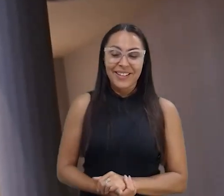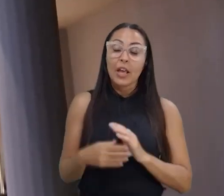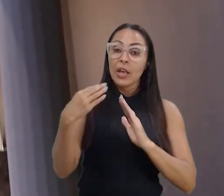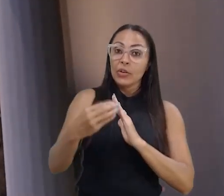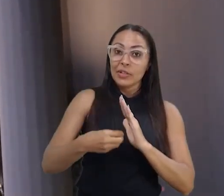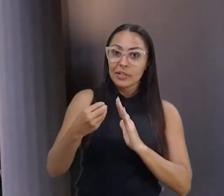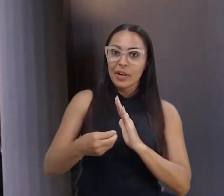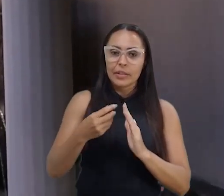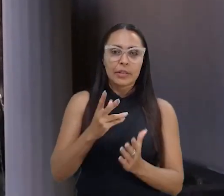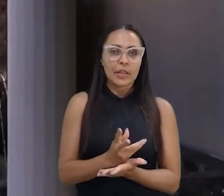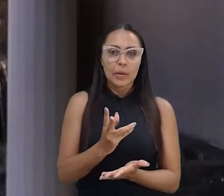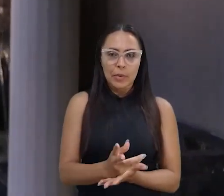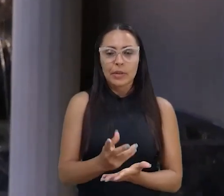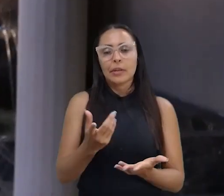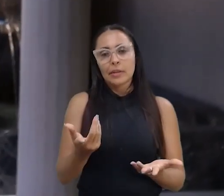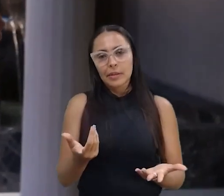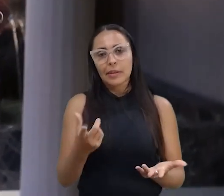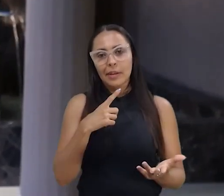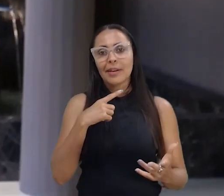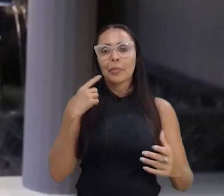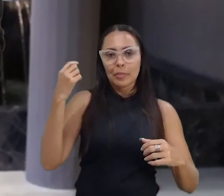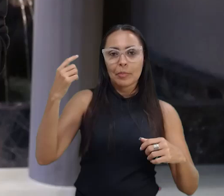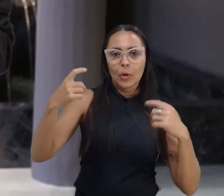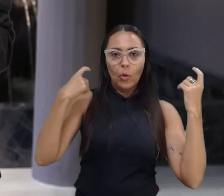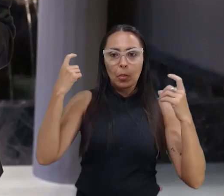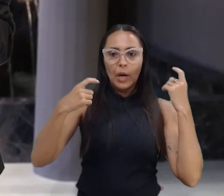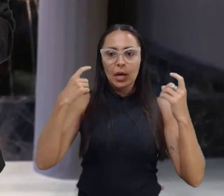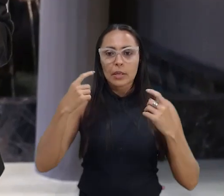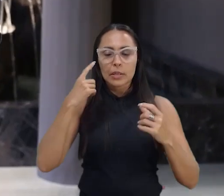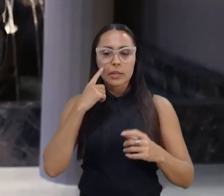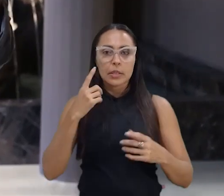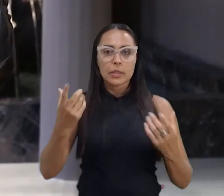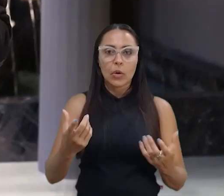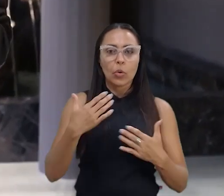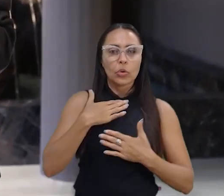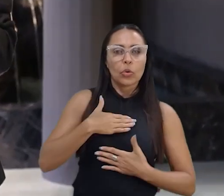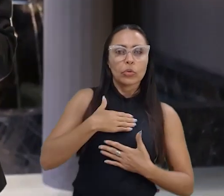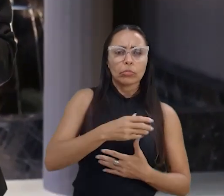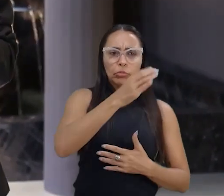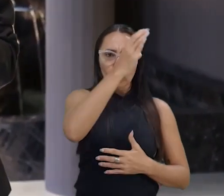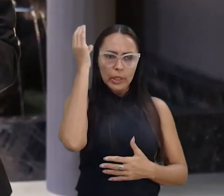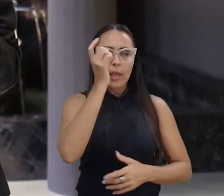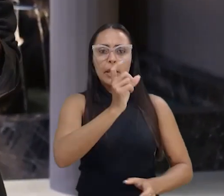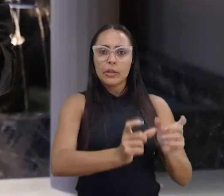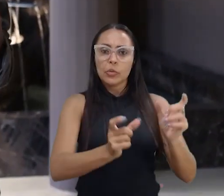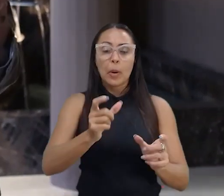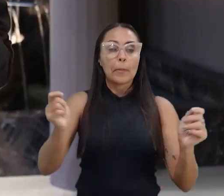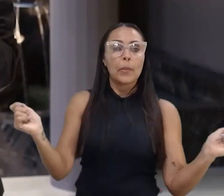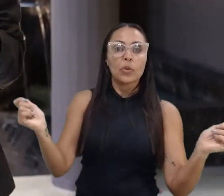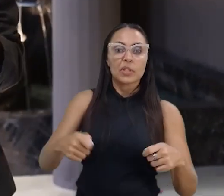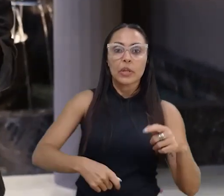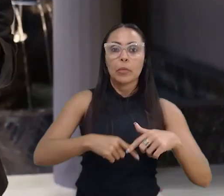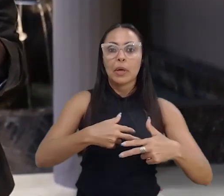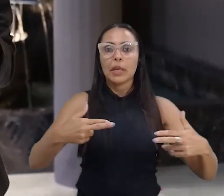design tem que ter sempre a preocupação de atentar aos gostos do cliente, atentar aos materiais que são possíveis,